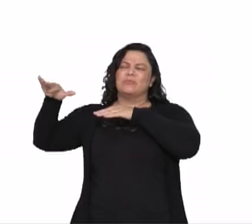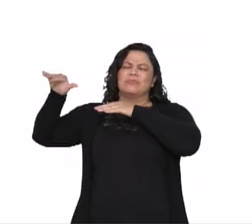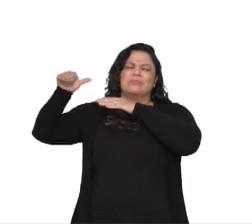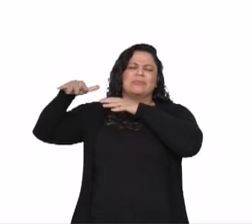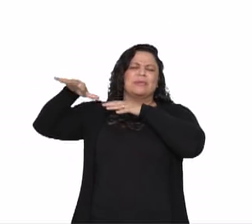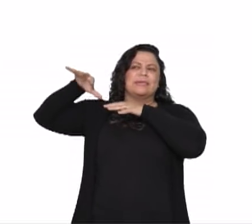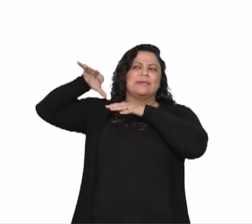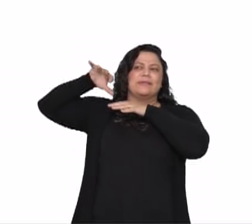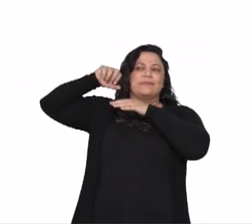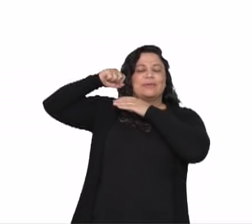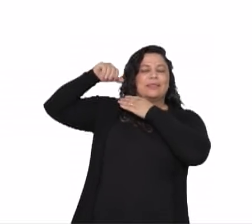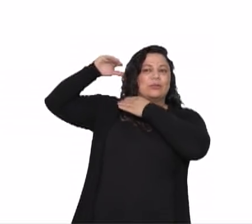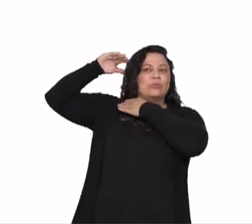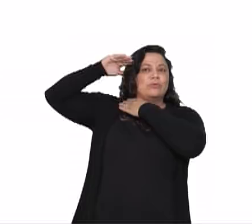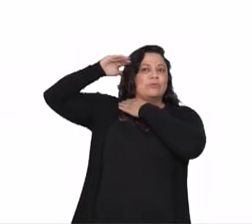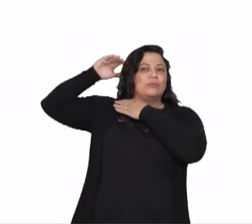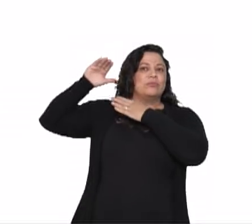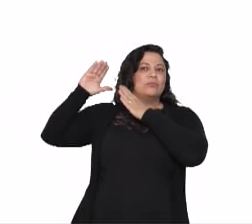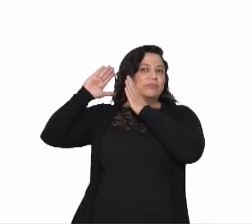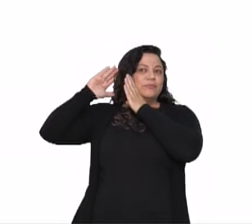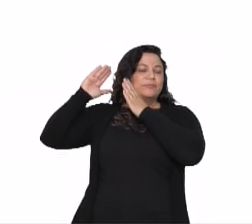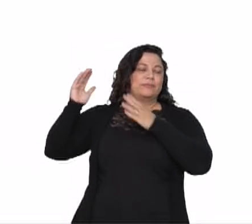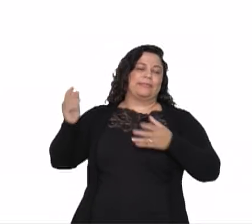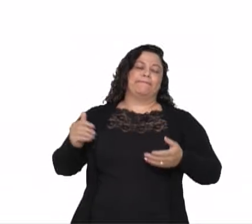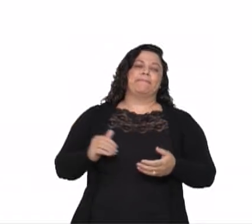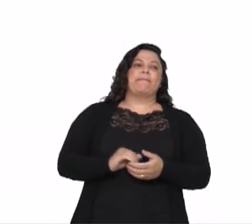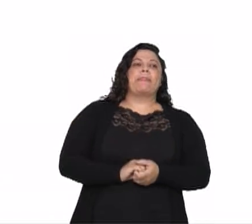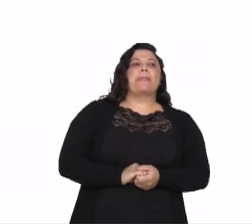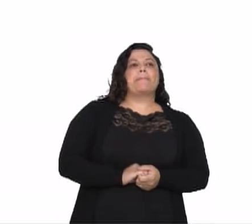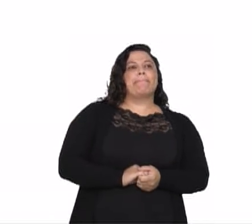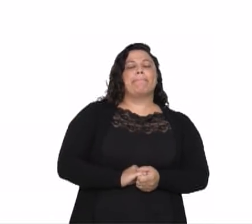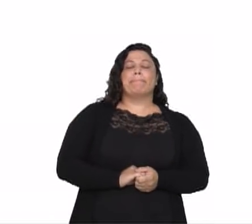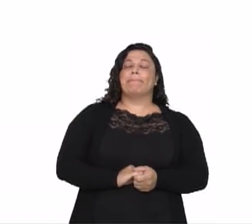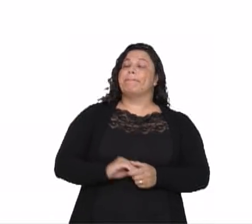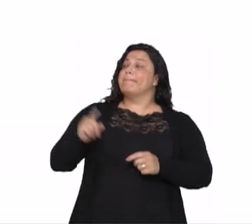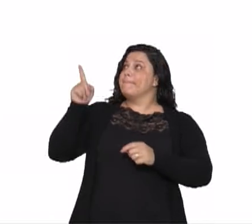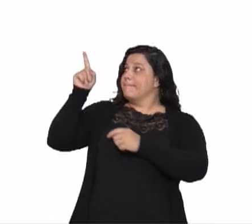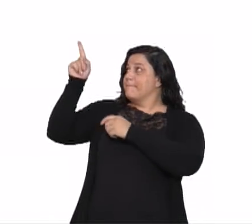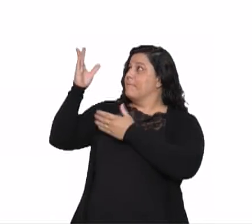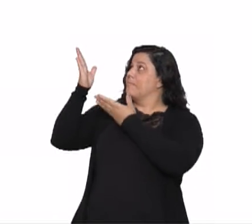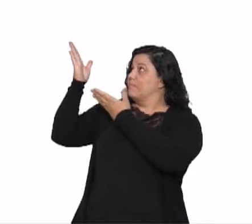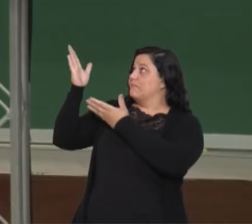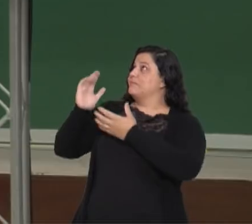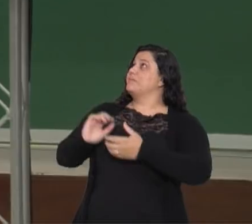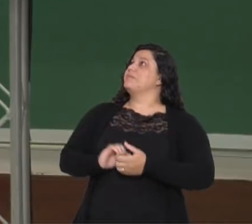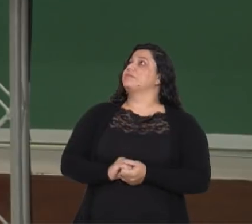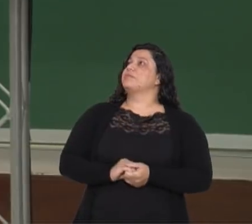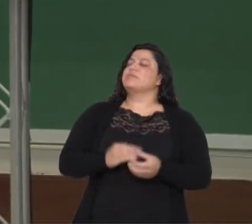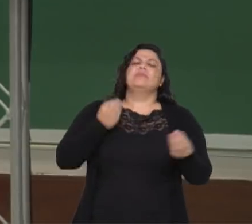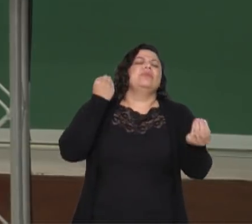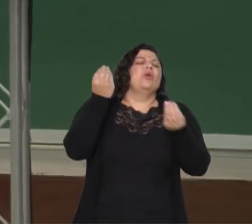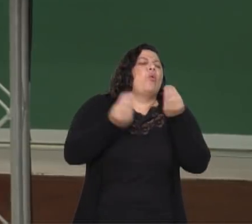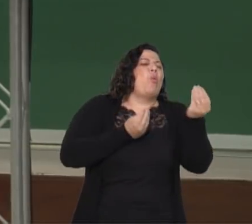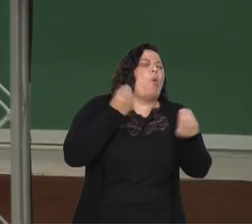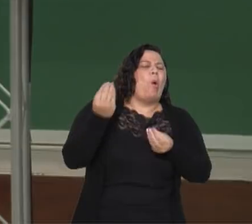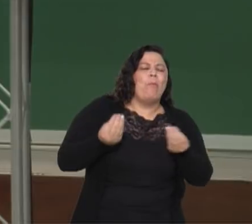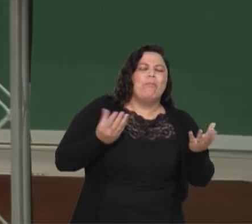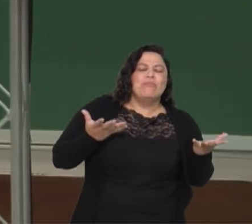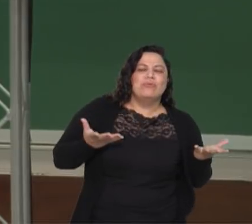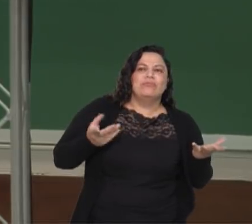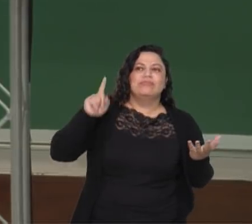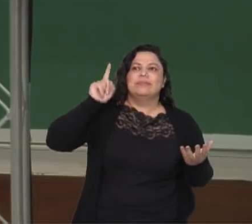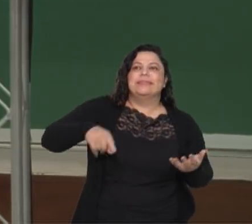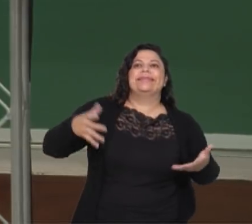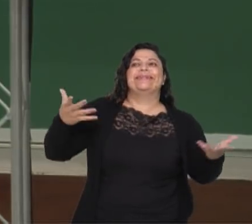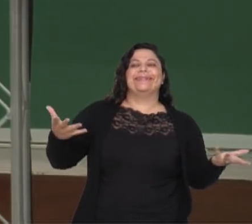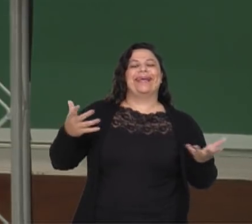Eu trouxe para vocês uma imagem de como funciona o nosso ouvido para a gente entender melhor como que o som